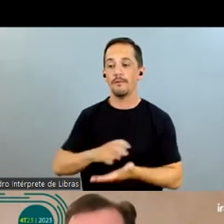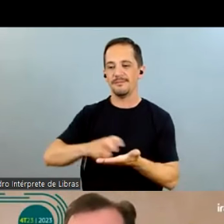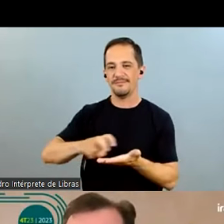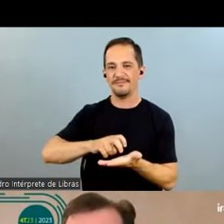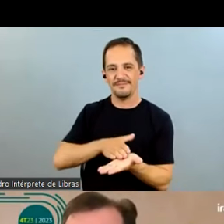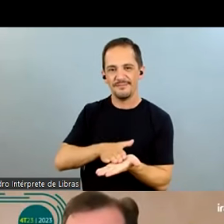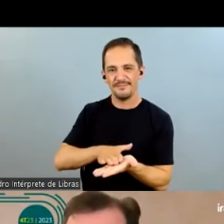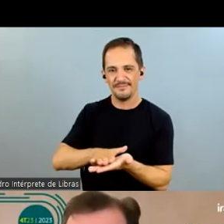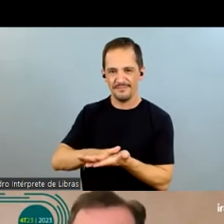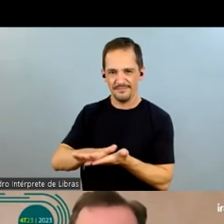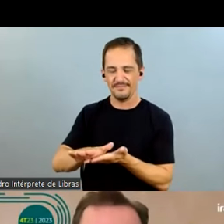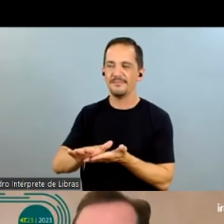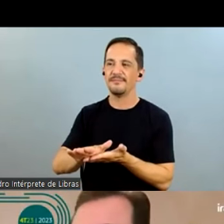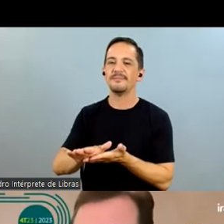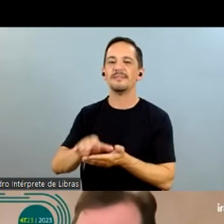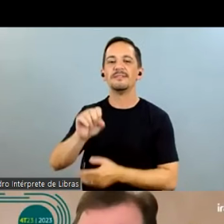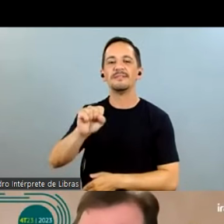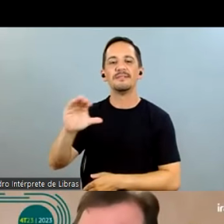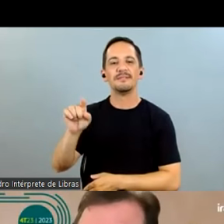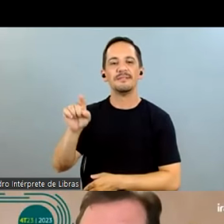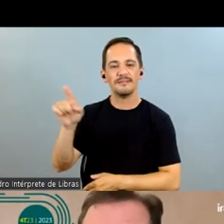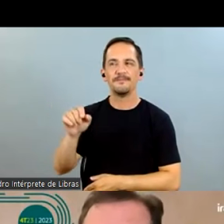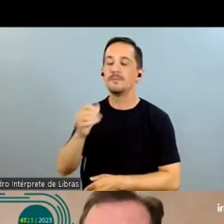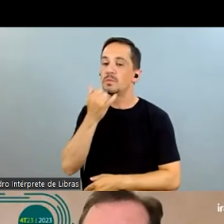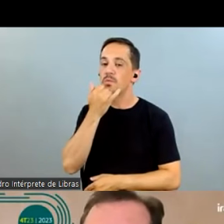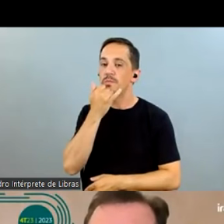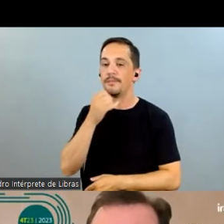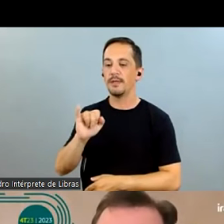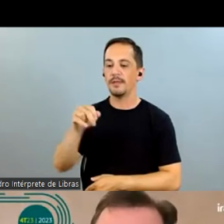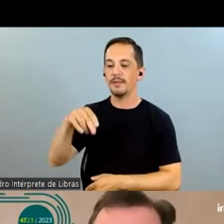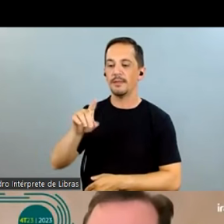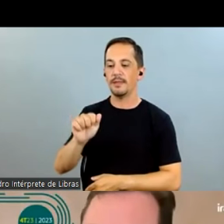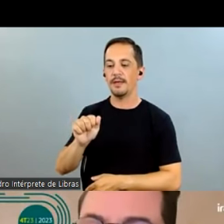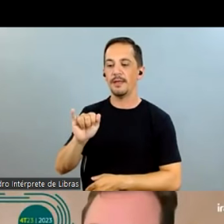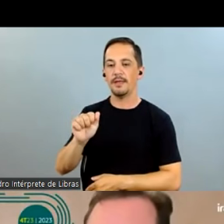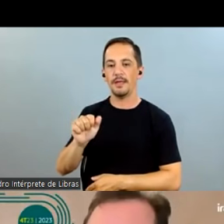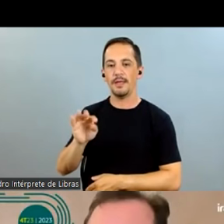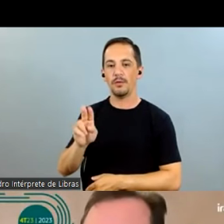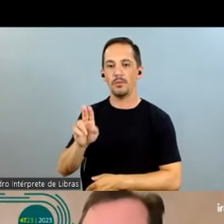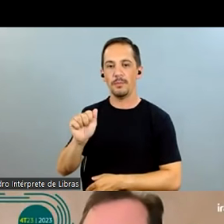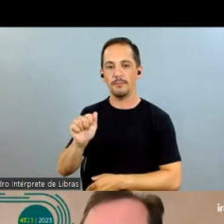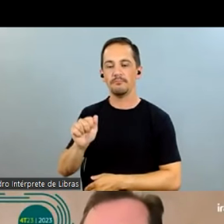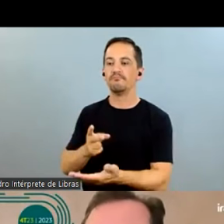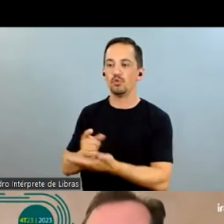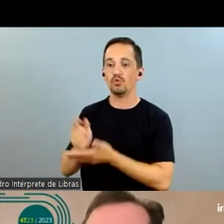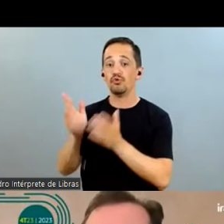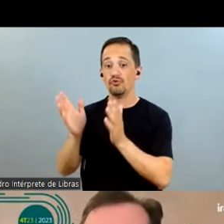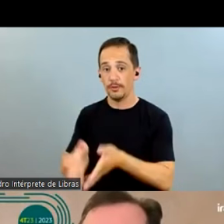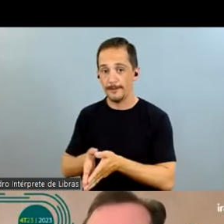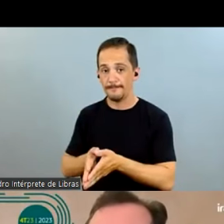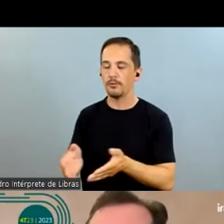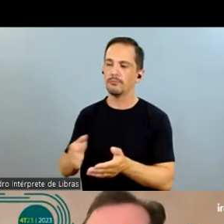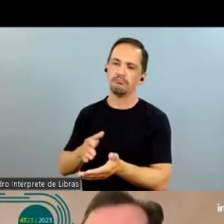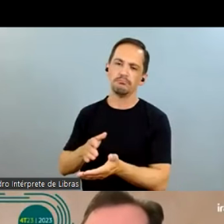de de Santa Catarina ah de de Indaiatuba perdão Ela já foi adquirida mas tá na fase de fabricação ela deve